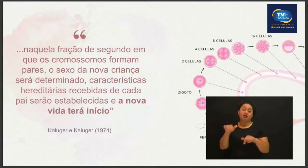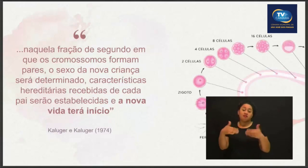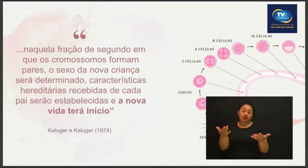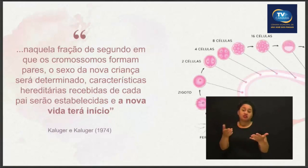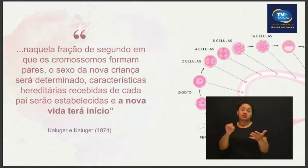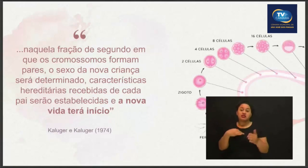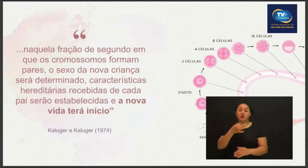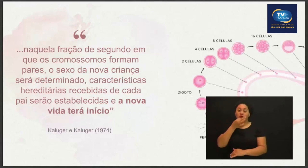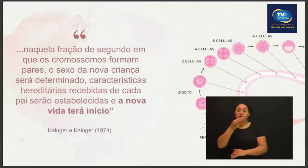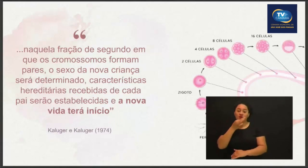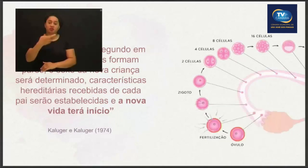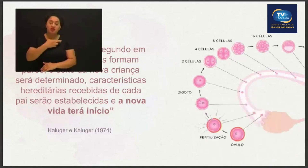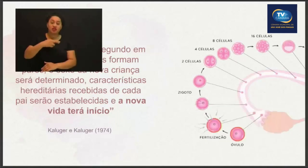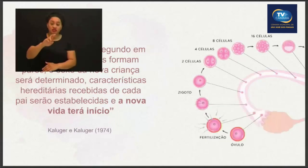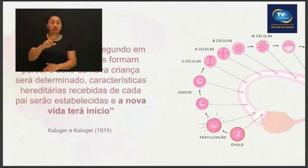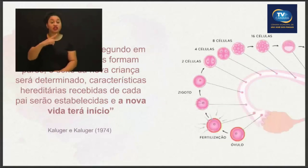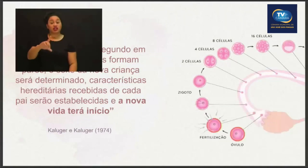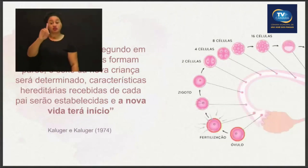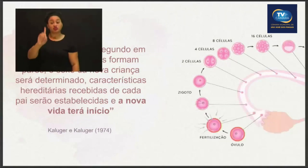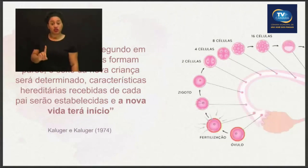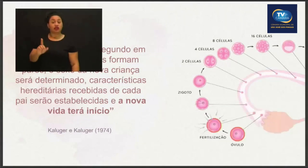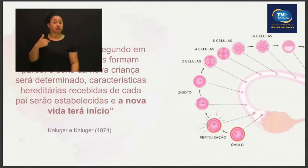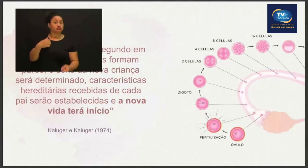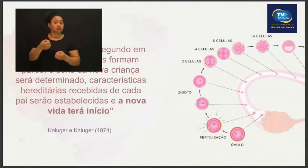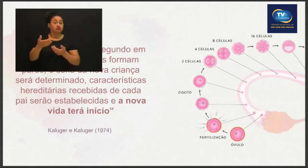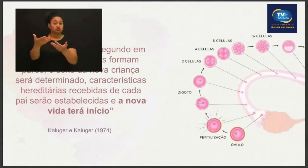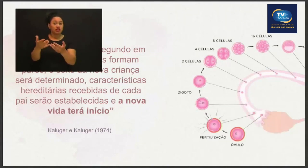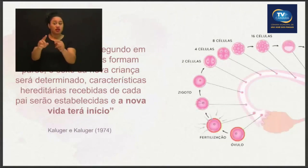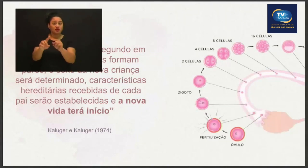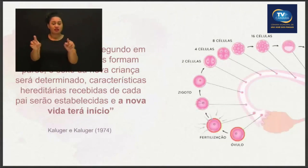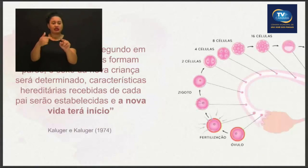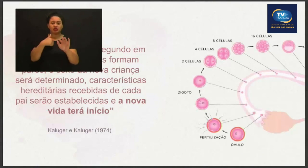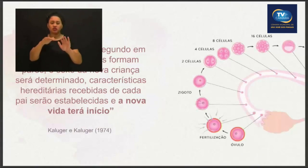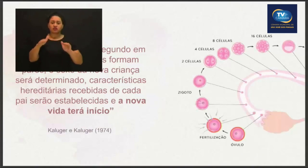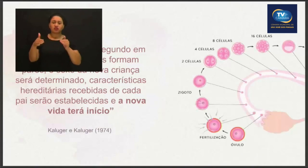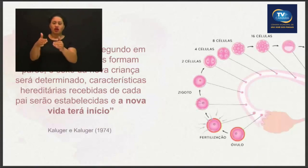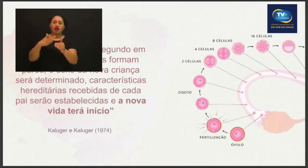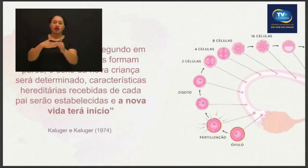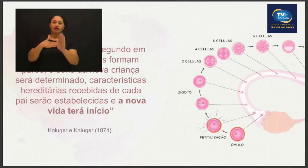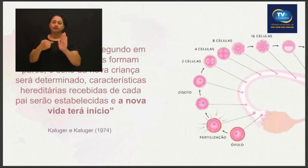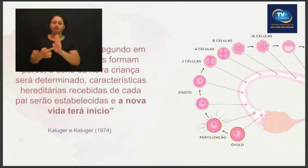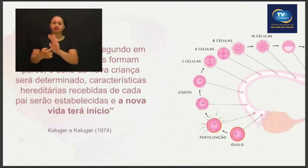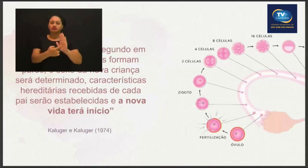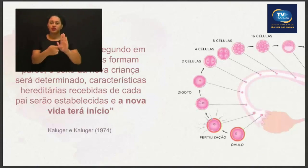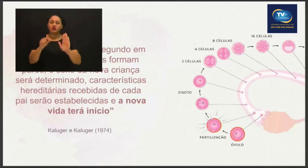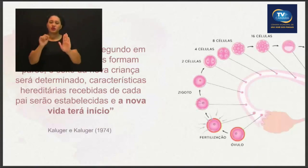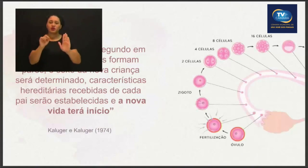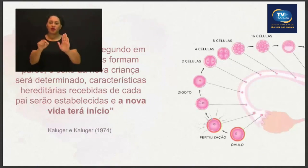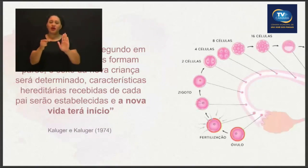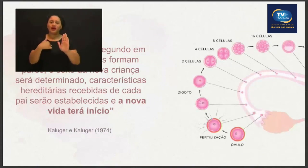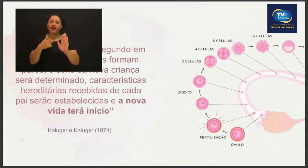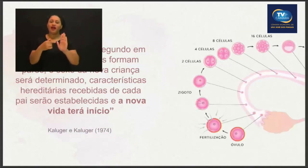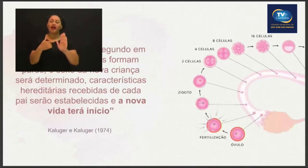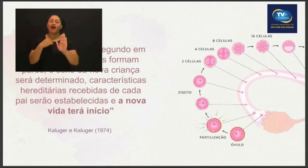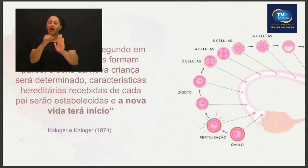argumento religioso, nós teríamos o direito de dizê-lo. Mas eu vou me ater à minha apresentação a artigos muito